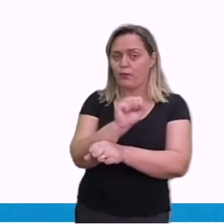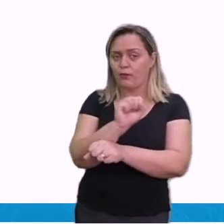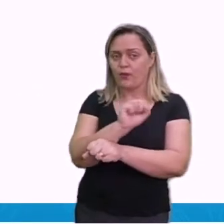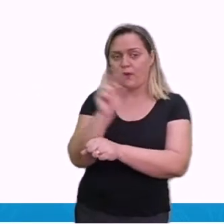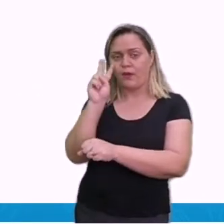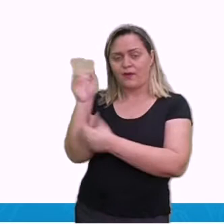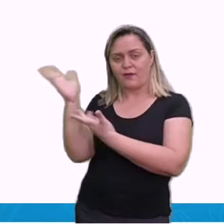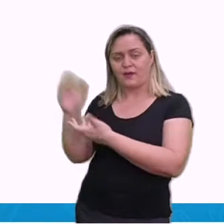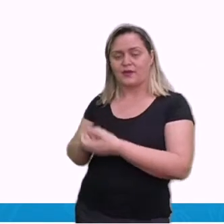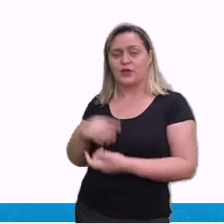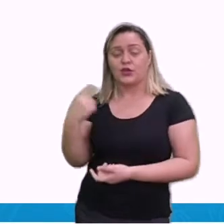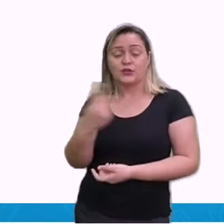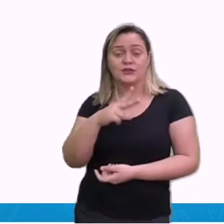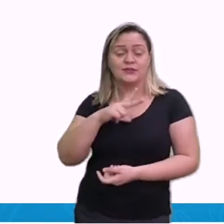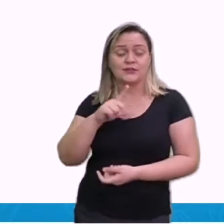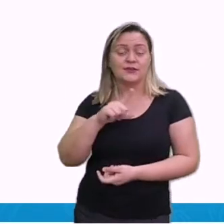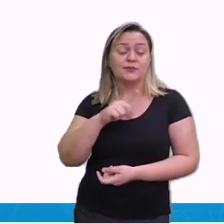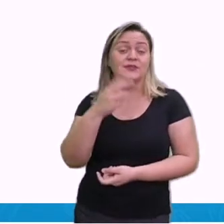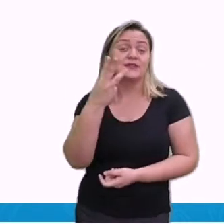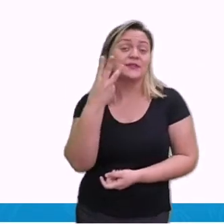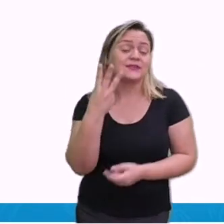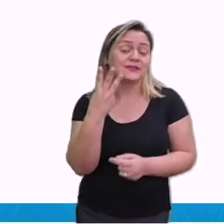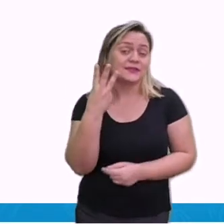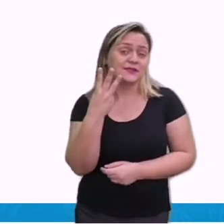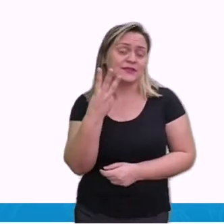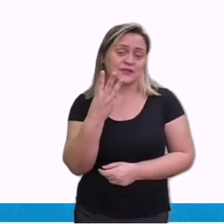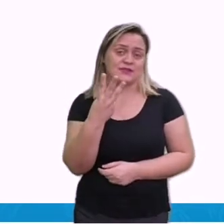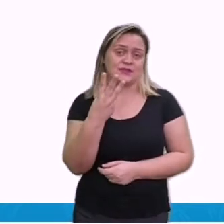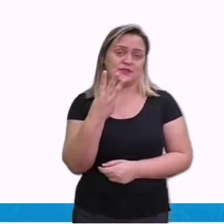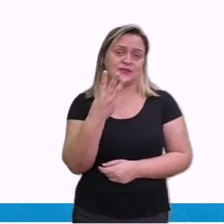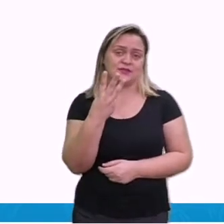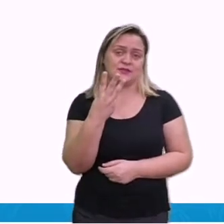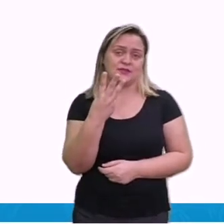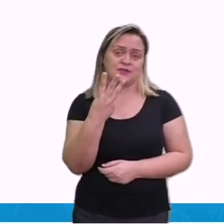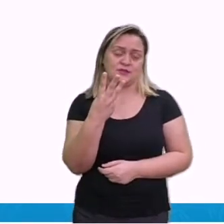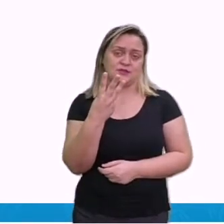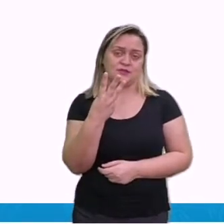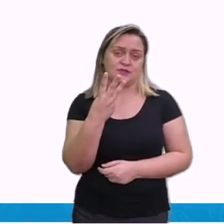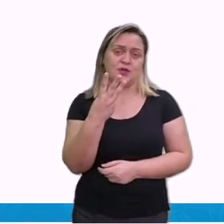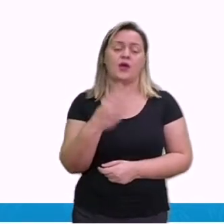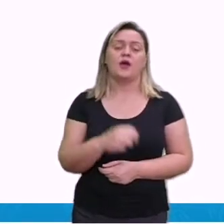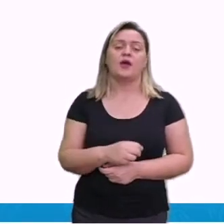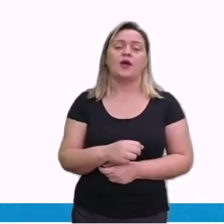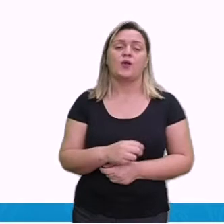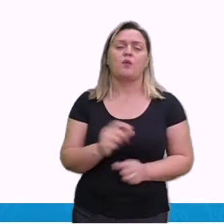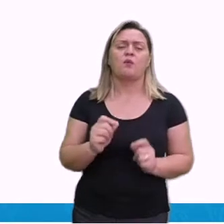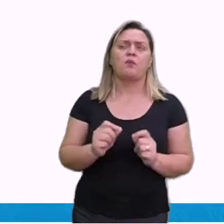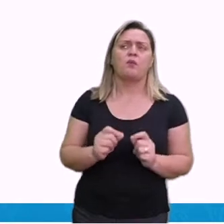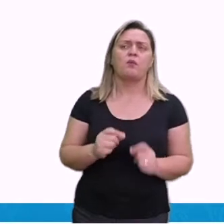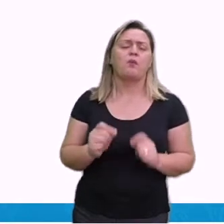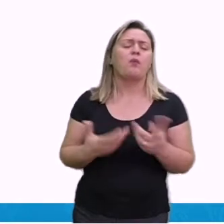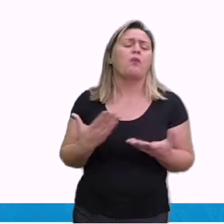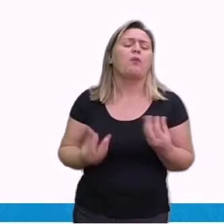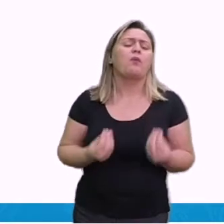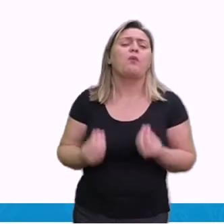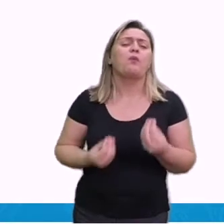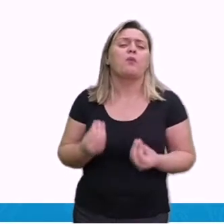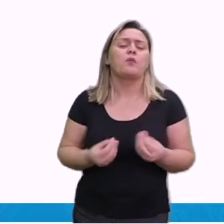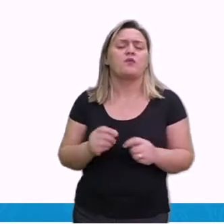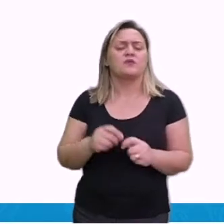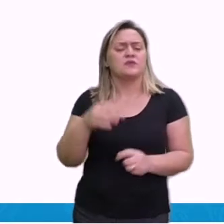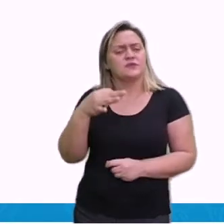aí, ó, 3 carros. Então, eu não falo os carros. Eu vou passar